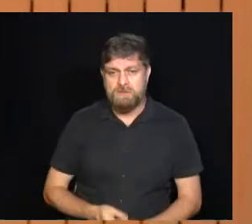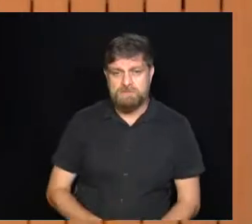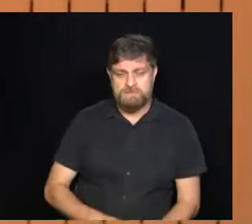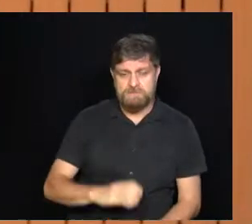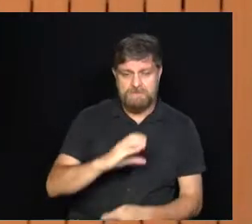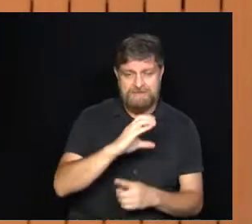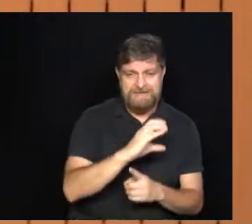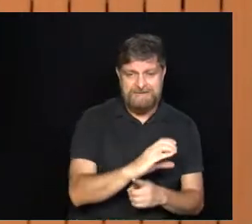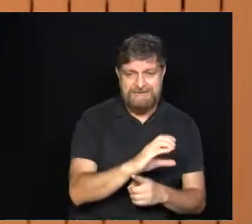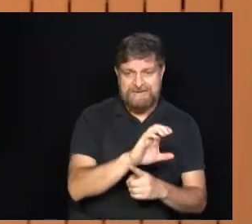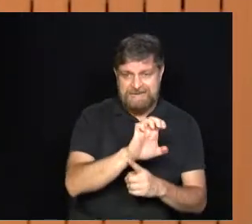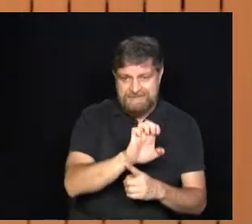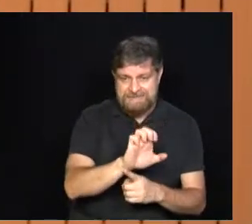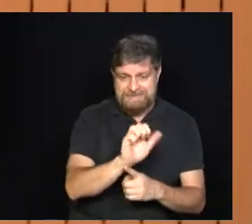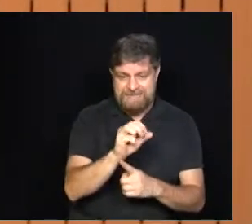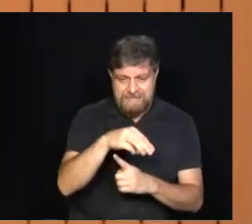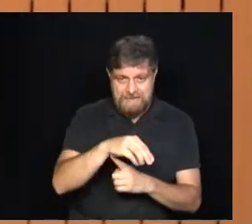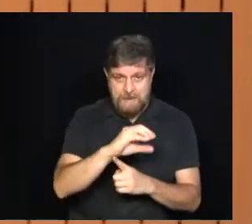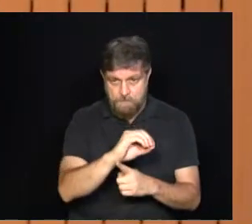o SERAV.